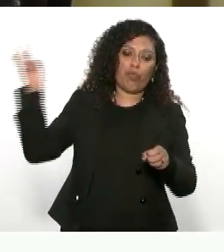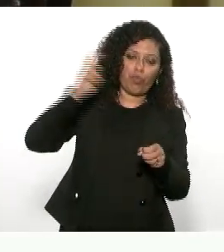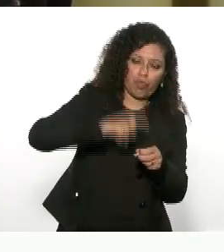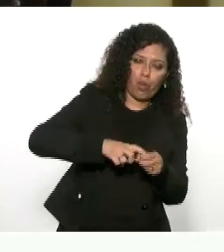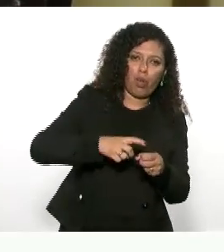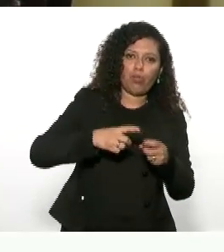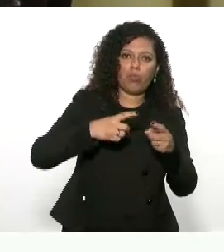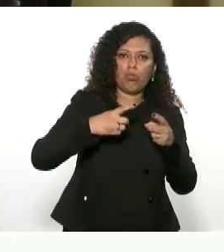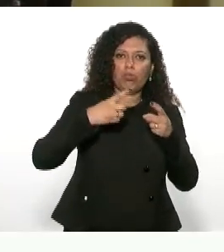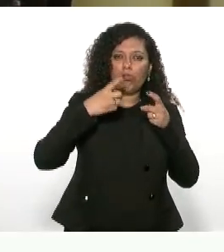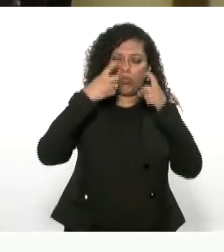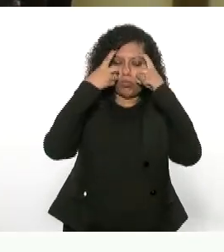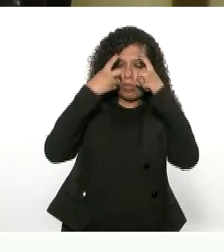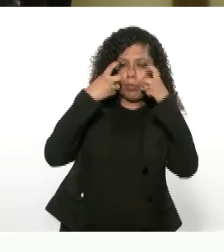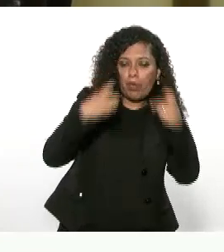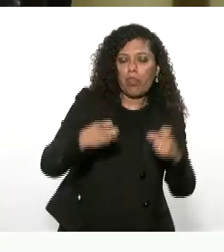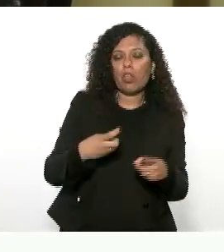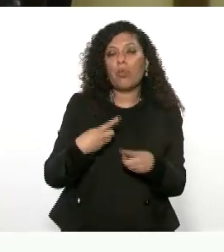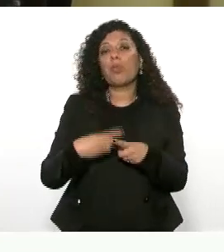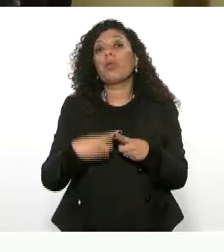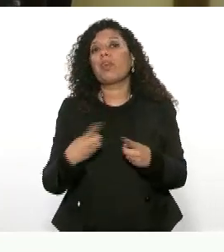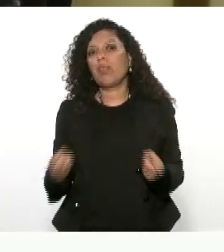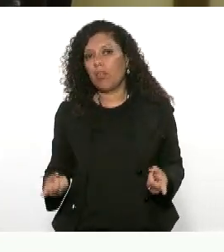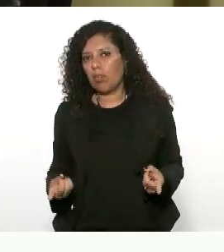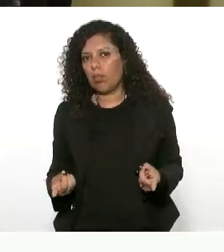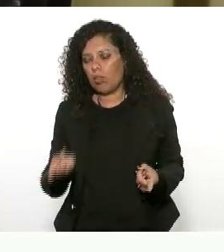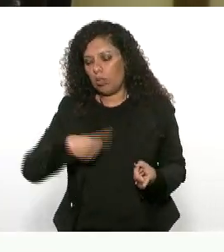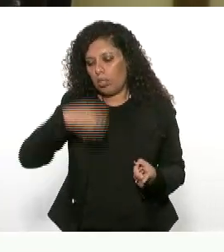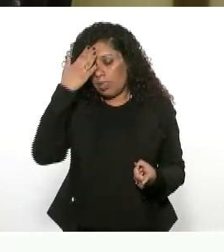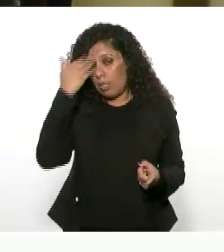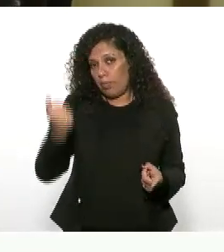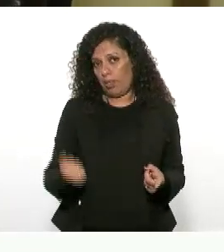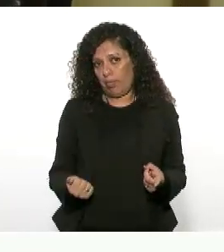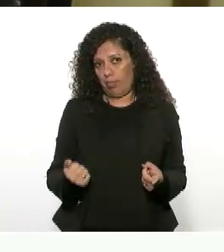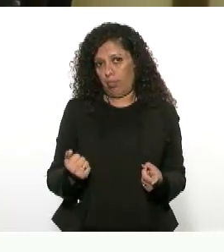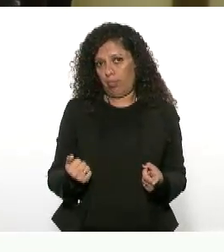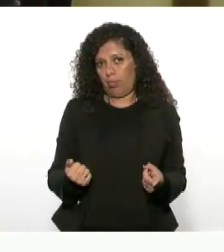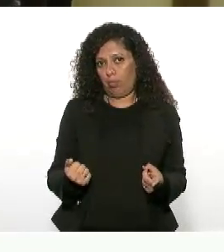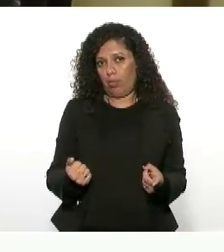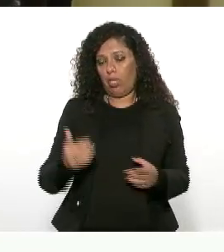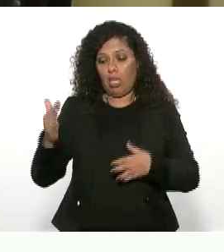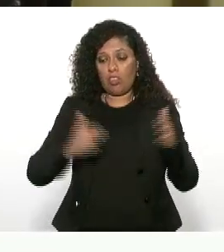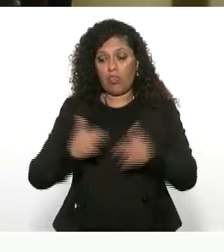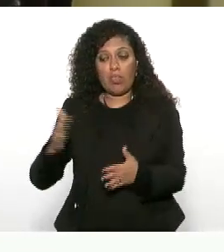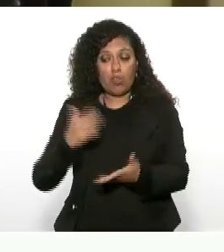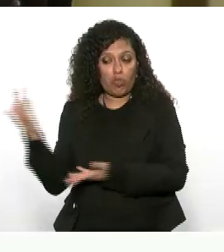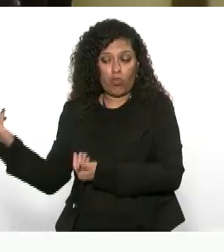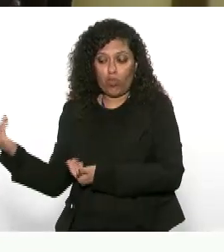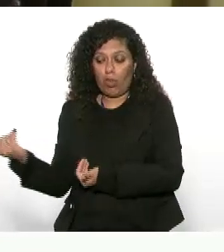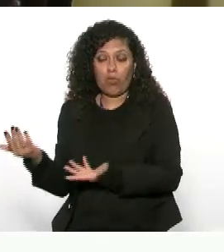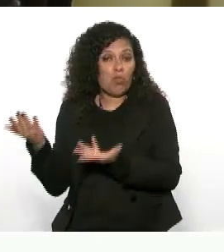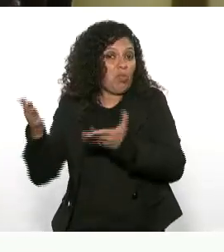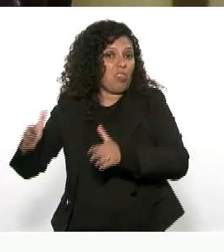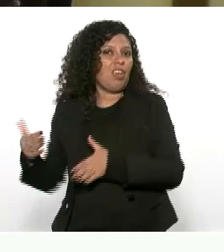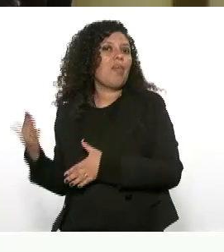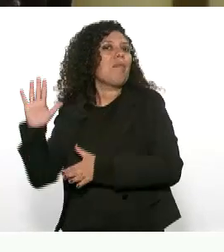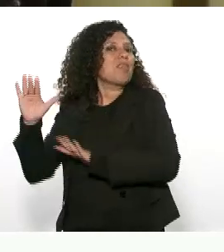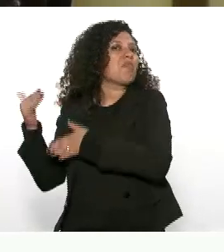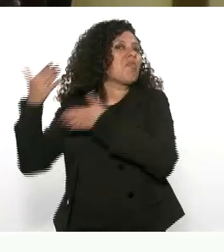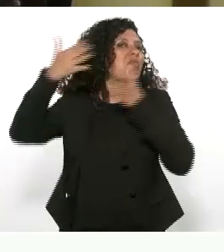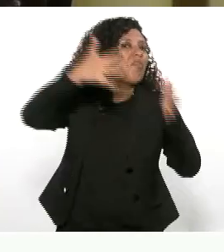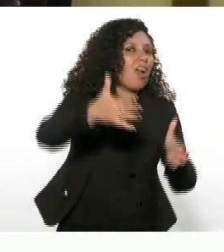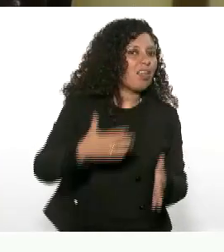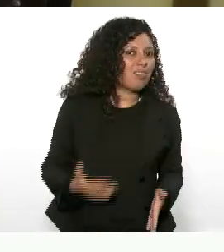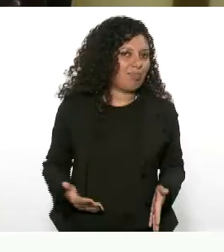para o crime. O que motiva ou o que o leva, porque às vezes pode ser a causa. Ele nem queria, mas pode entrar. Então, a